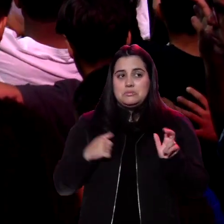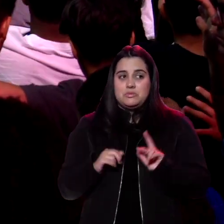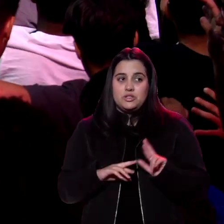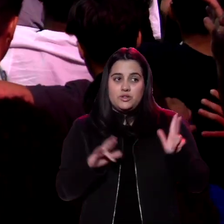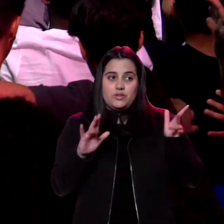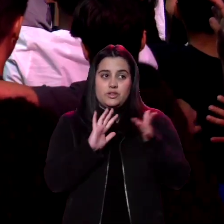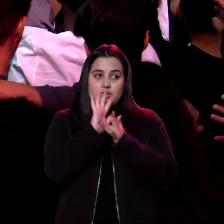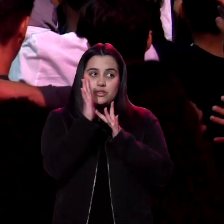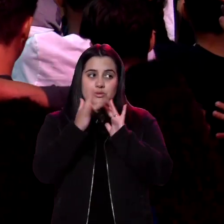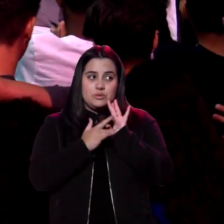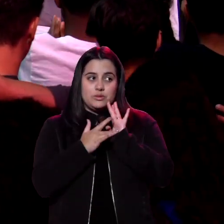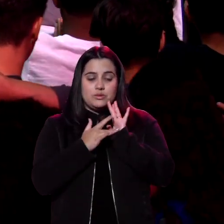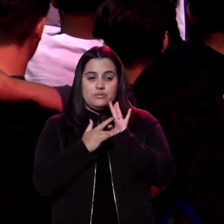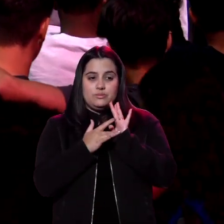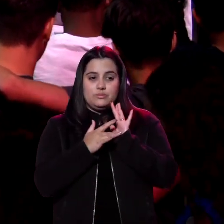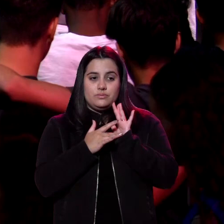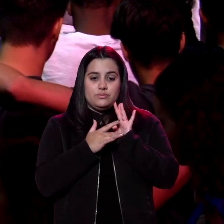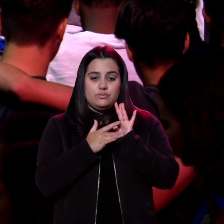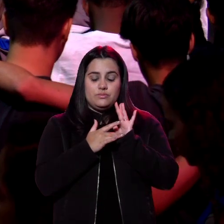de Jesus,